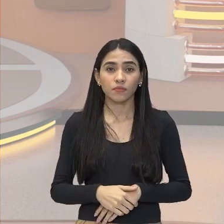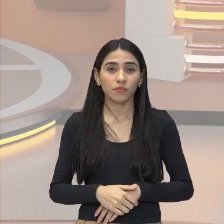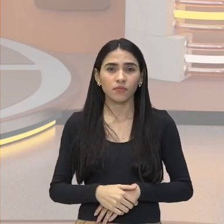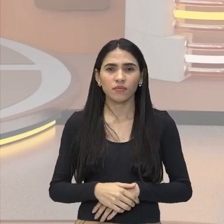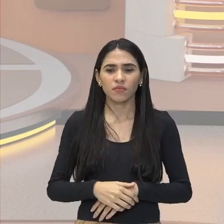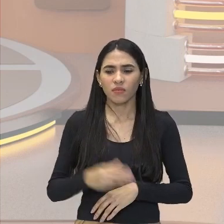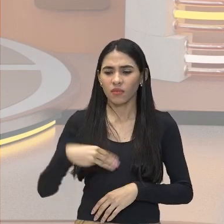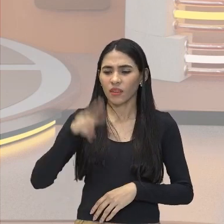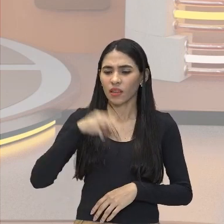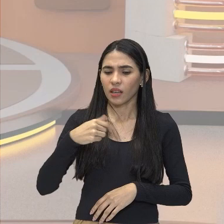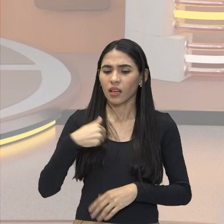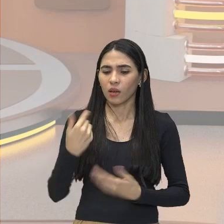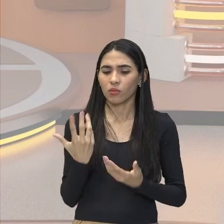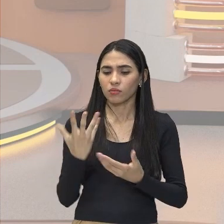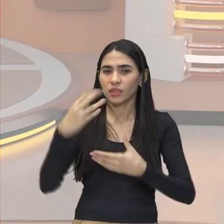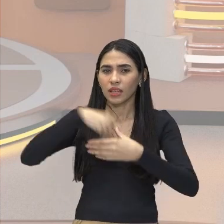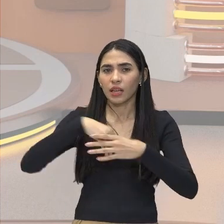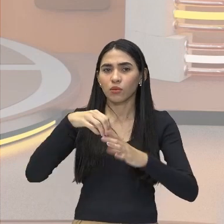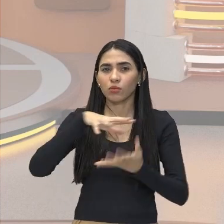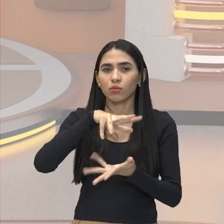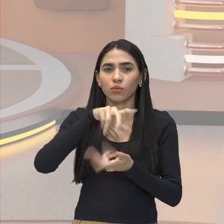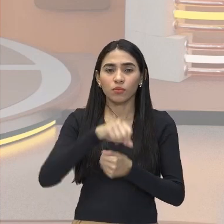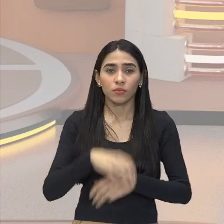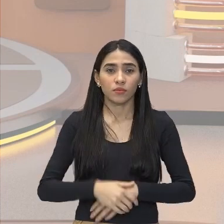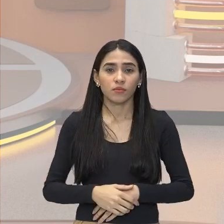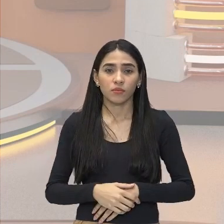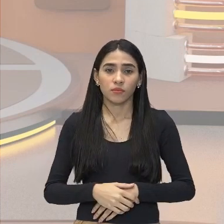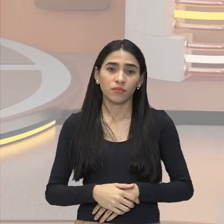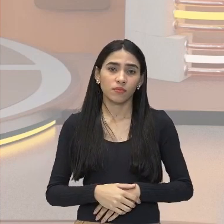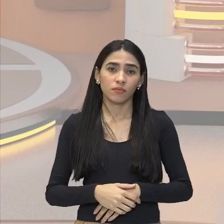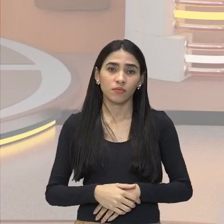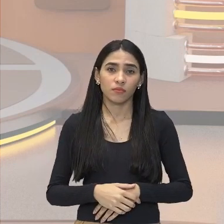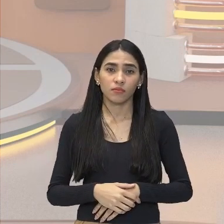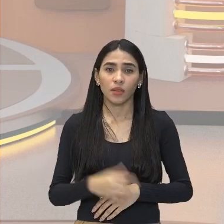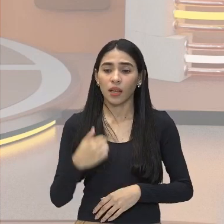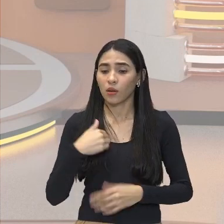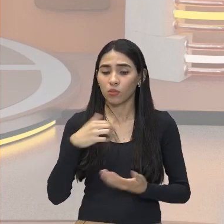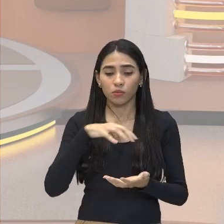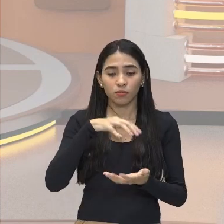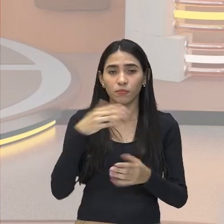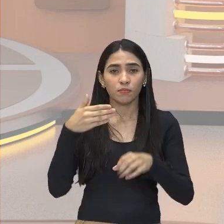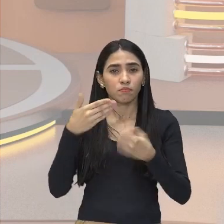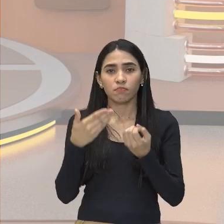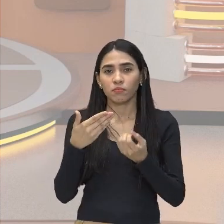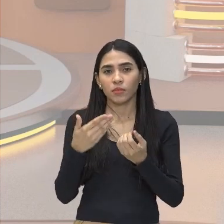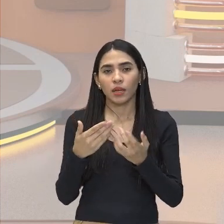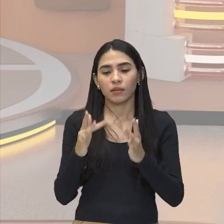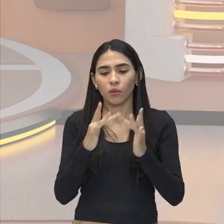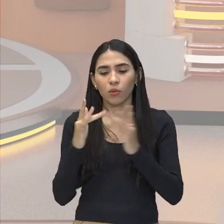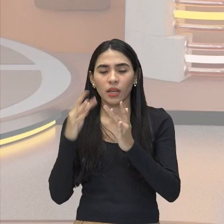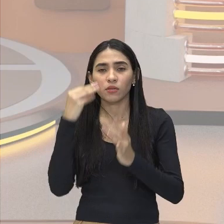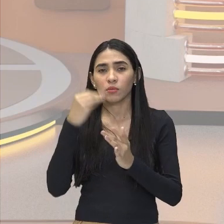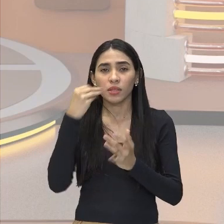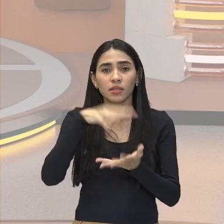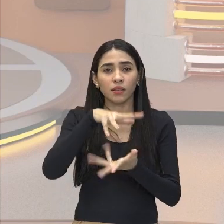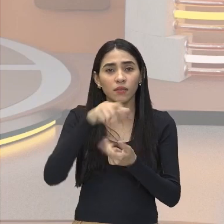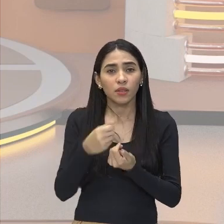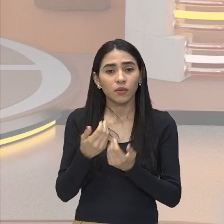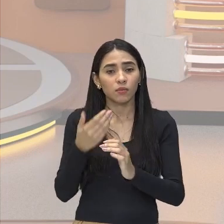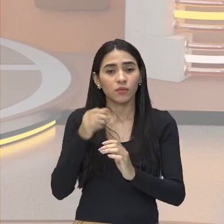sou eu dentro desse mundo globalizado? Não, eu não sou. Aqui eu sou do mundo. Né? Para que lado eu